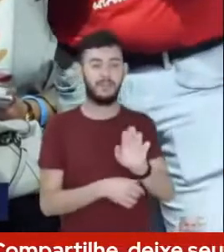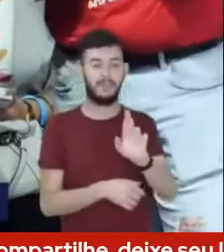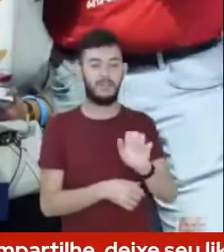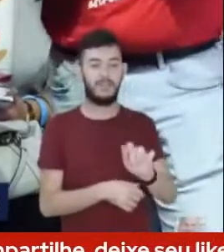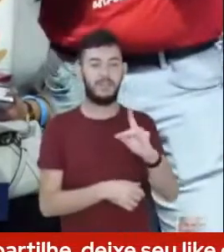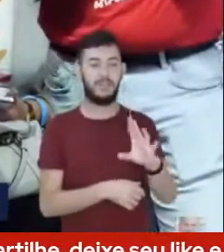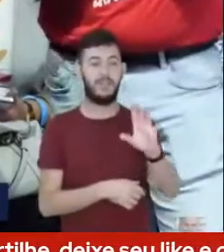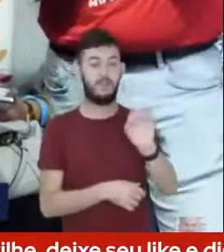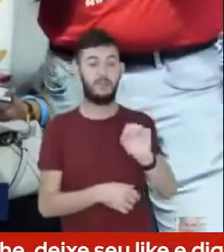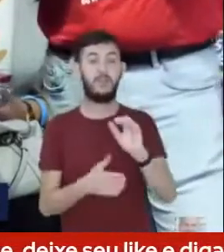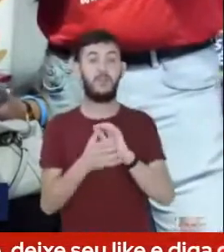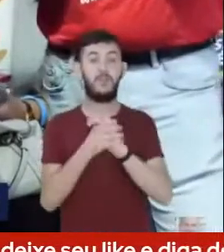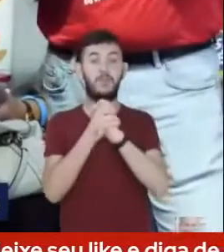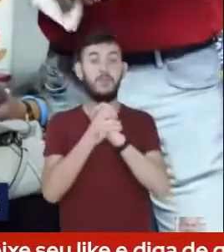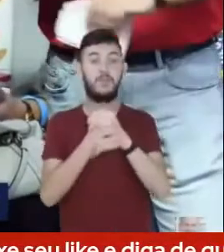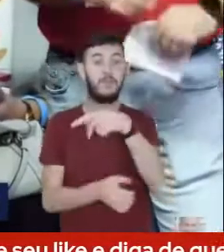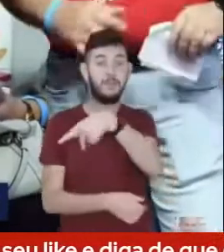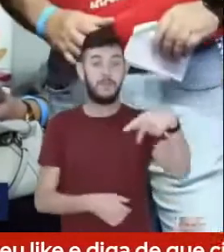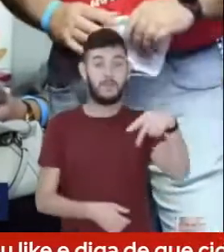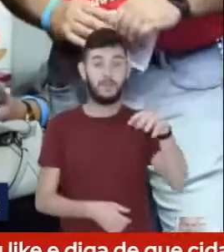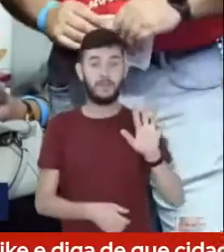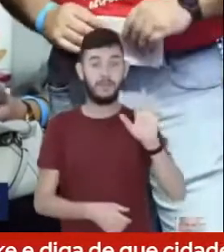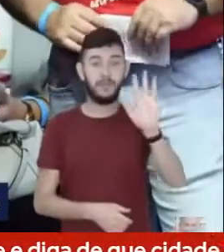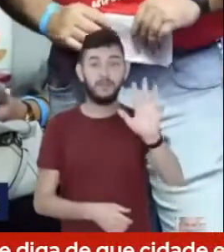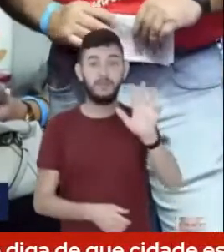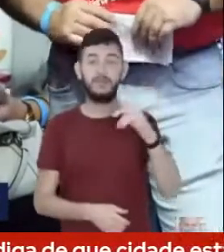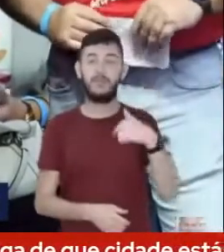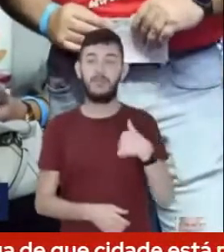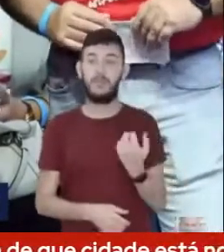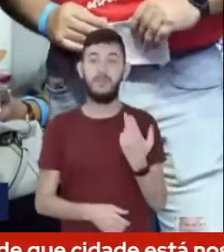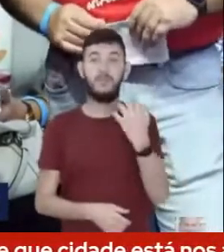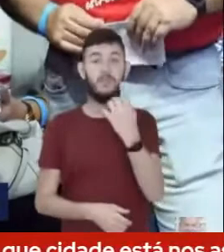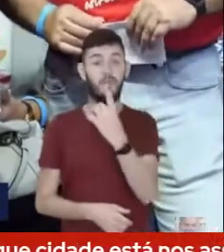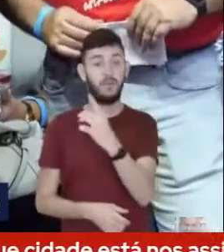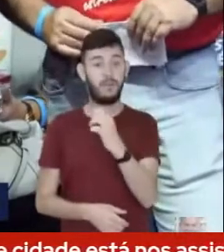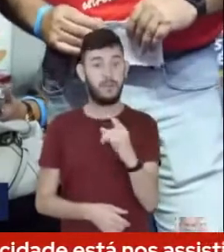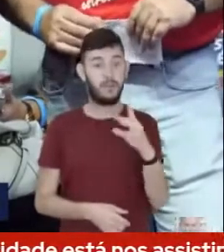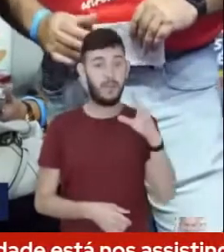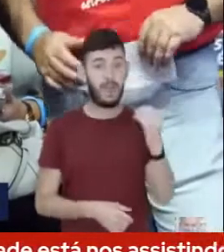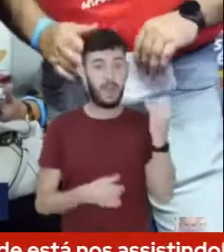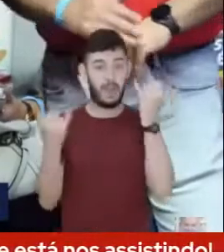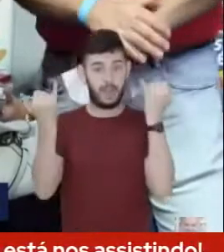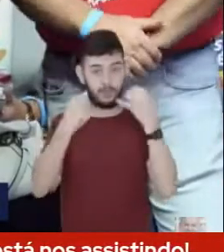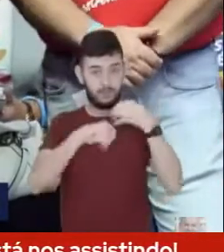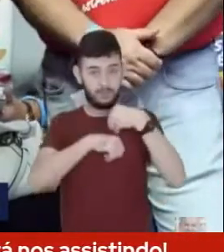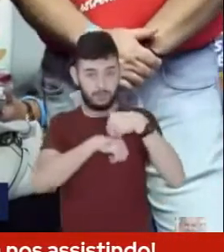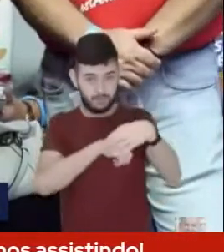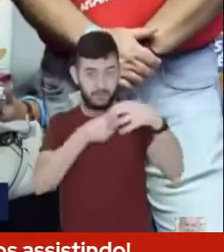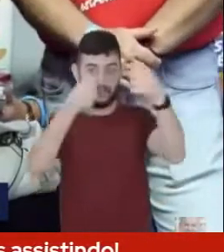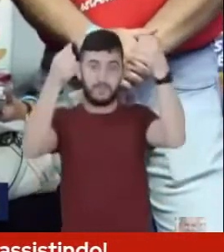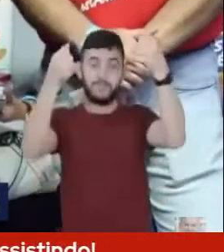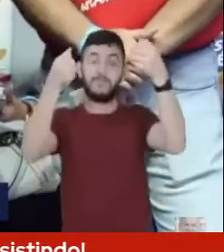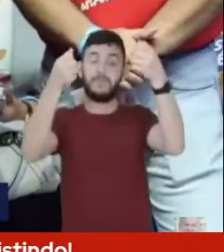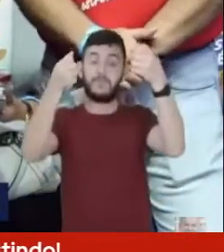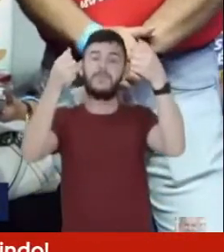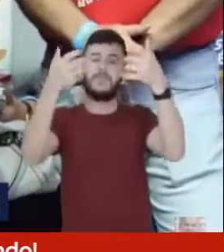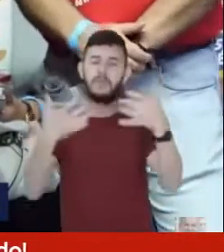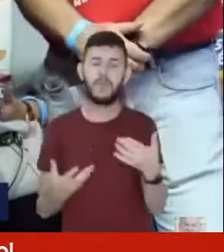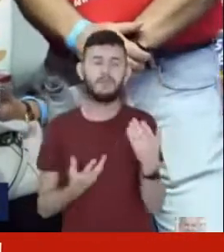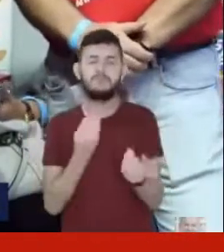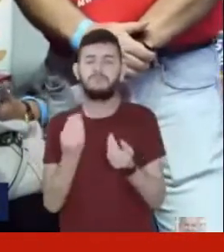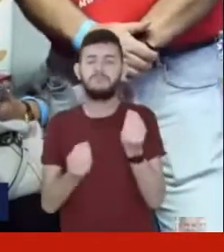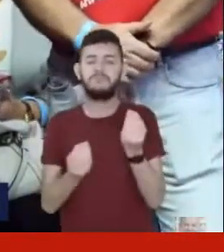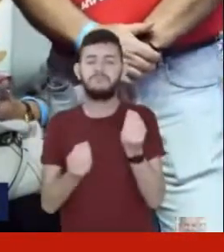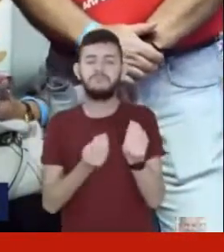Lula. E queria passar alguns dados para mostrar um pouco da realidade. Eu quero falar um pouco da nossa categoria